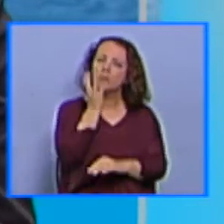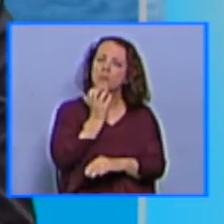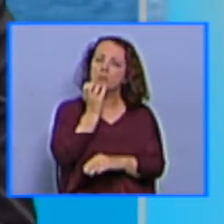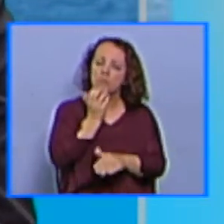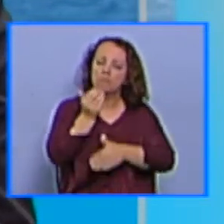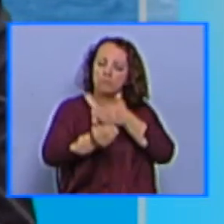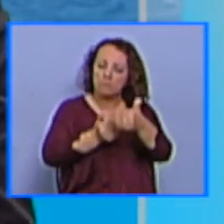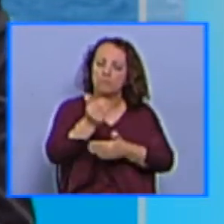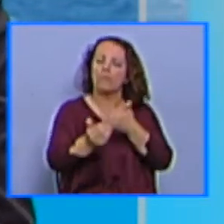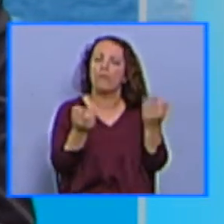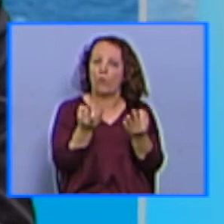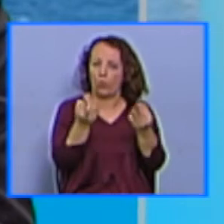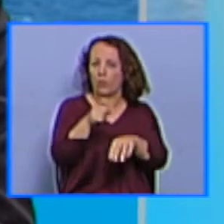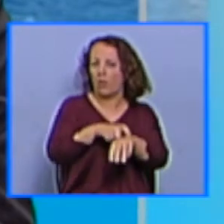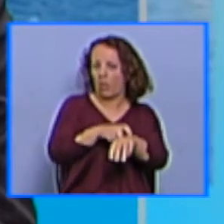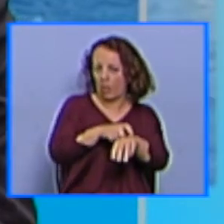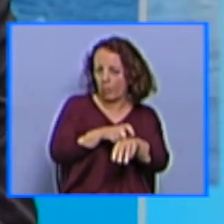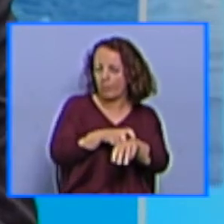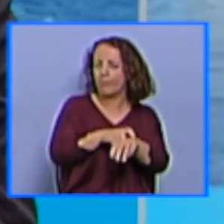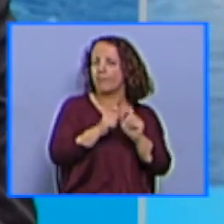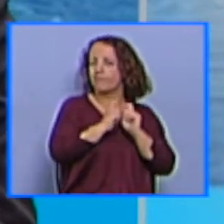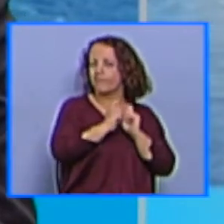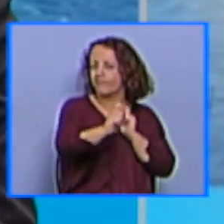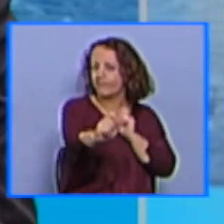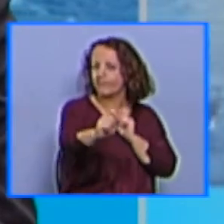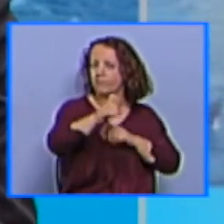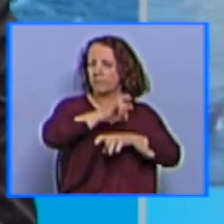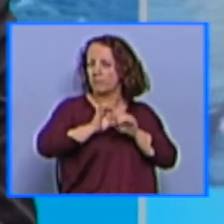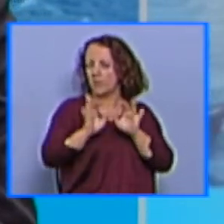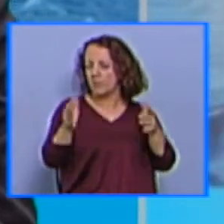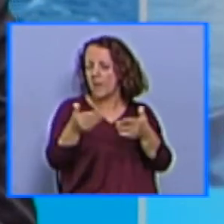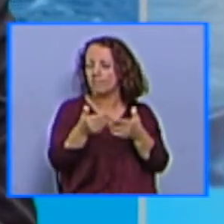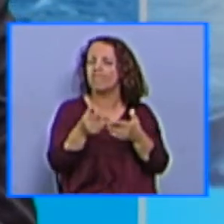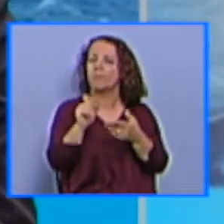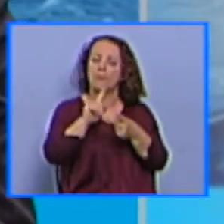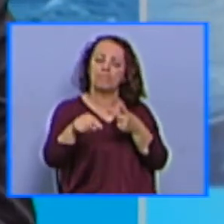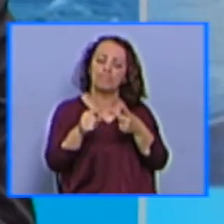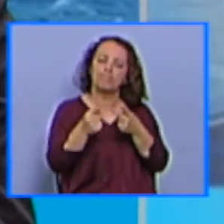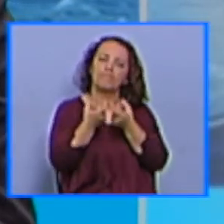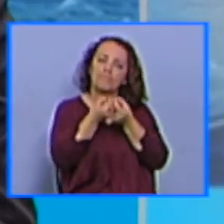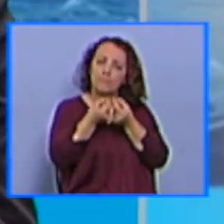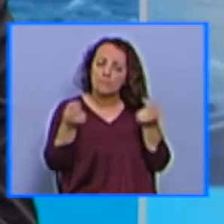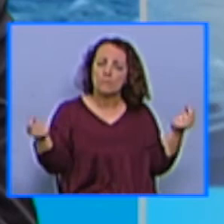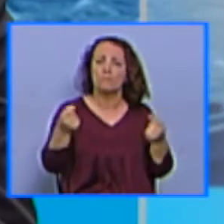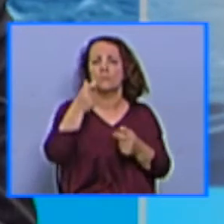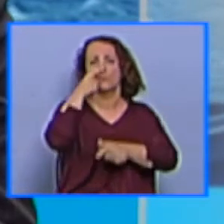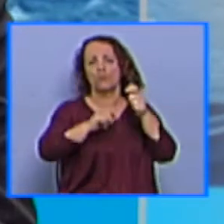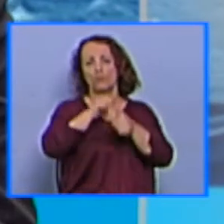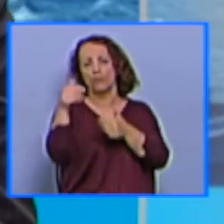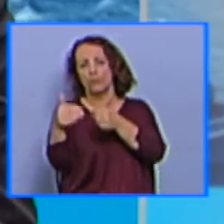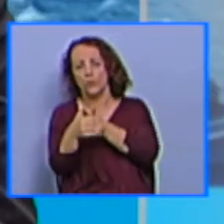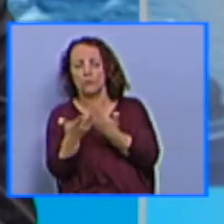longo deste tempo de pandemia, a nossa oração para com os falecidos, os seus familiares, aqueles que estão